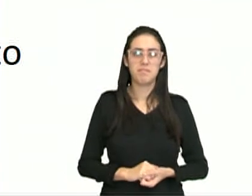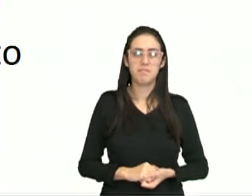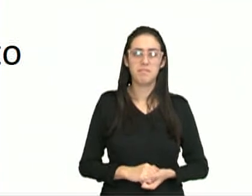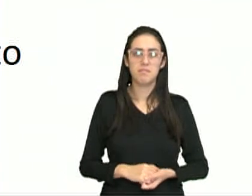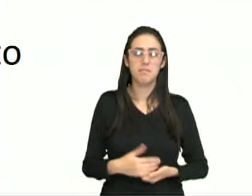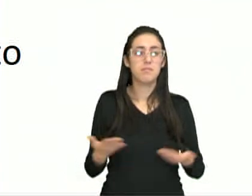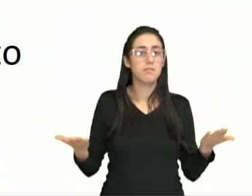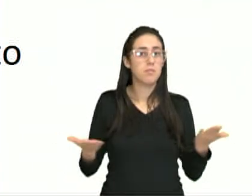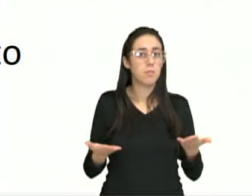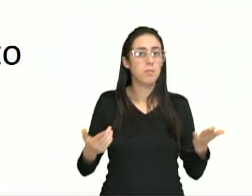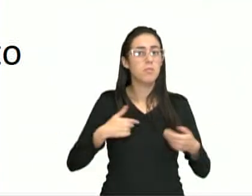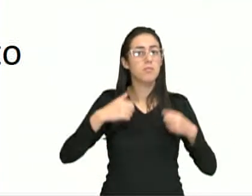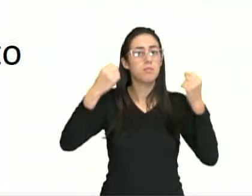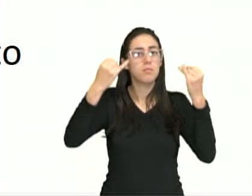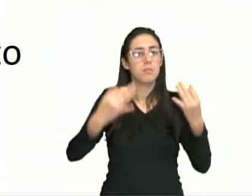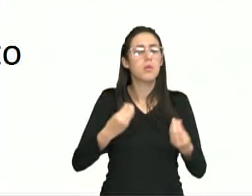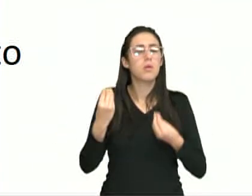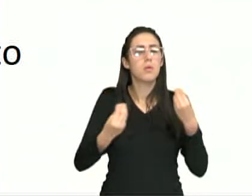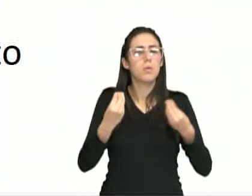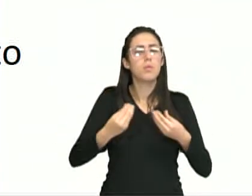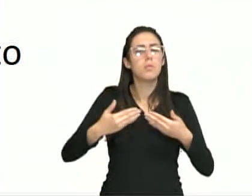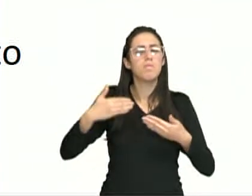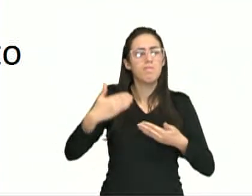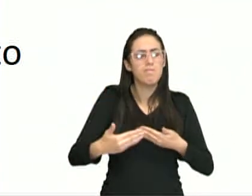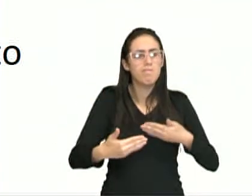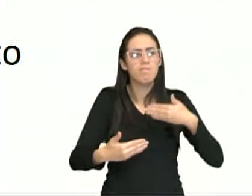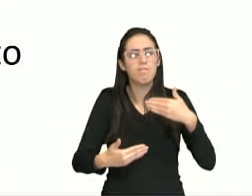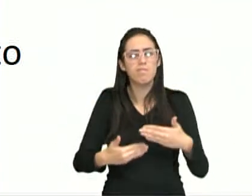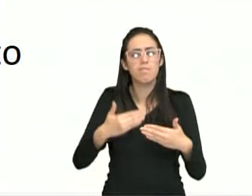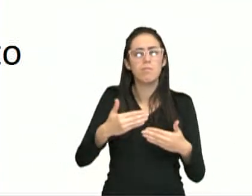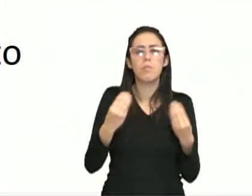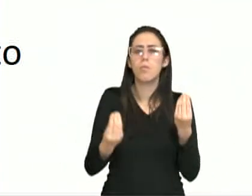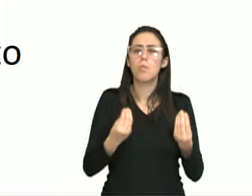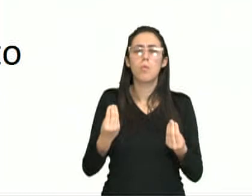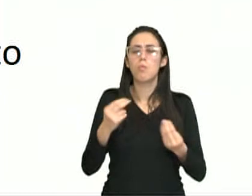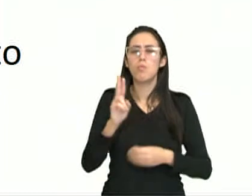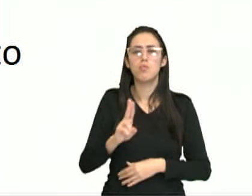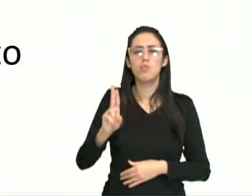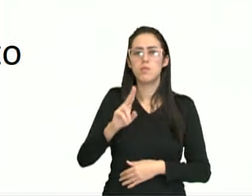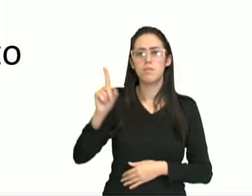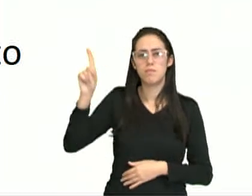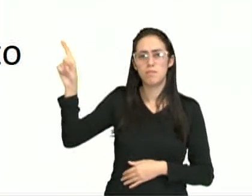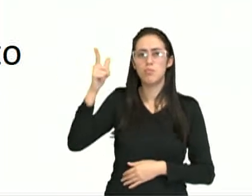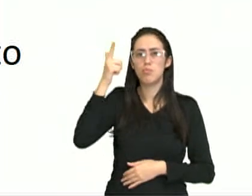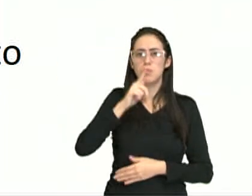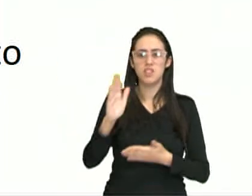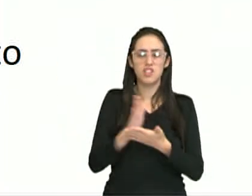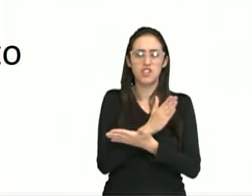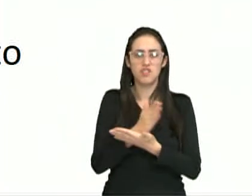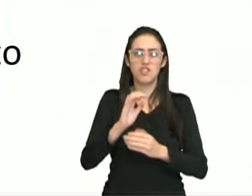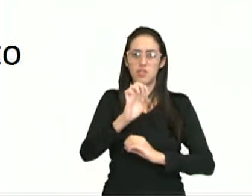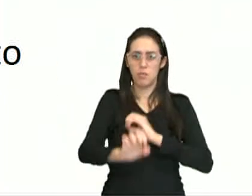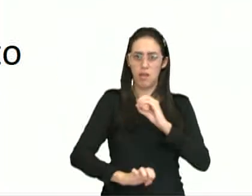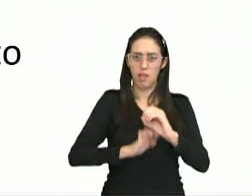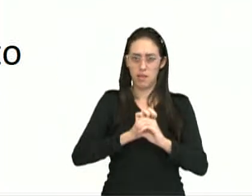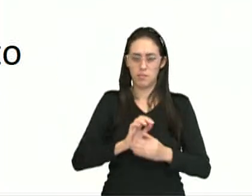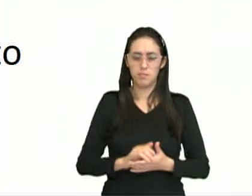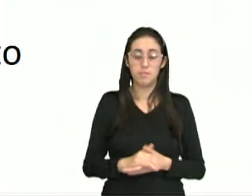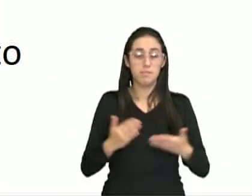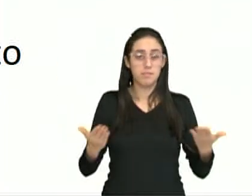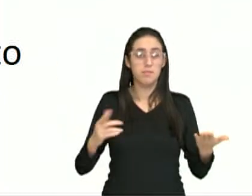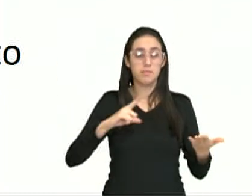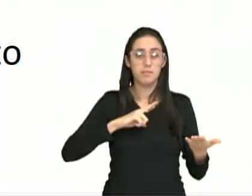Agora a gente vai ver aqui o passo a passo para utilizar o diagrama do Linus Pauling para distribuir os elétrons, olha só. Então a gente tem aqui